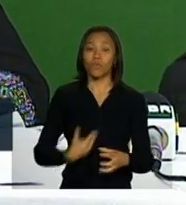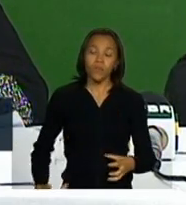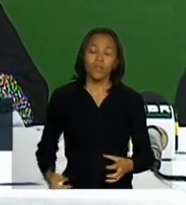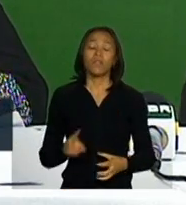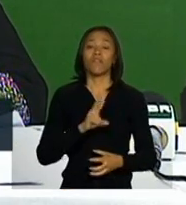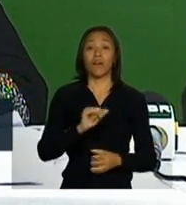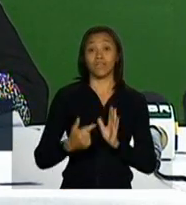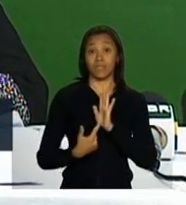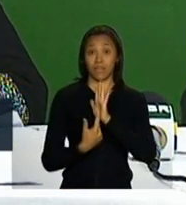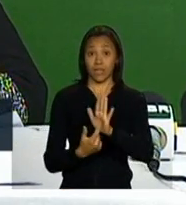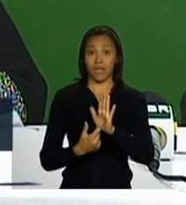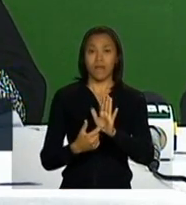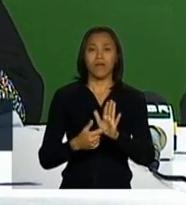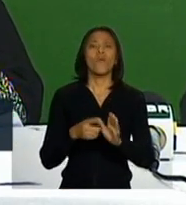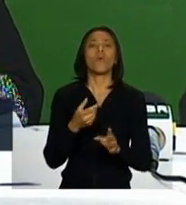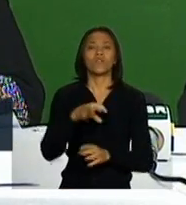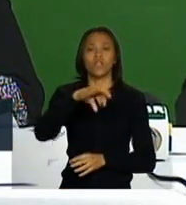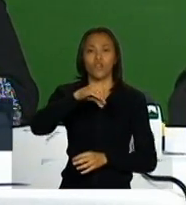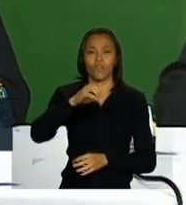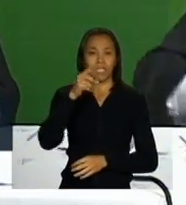ser apresentado em 90 dias.